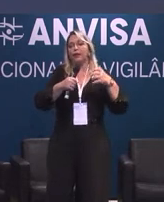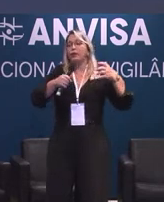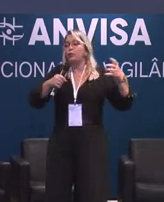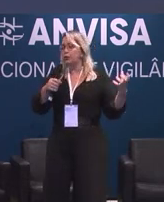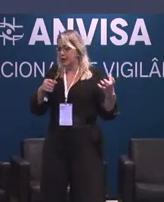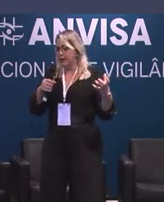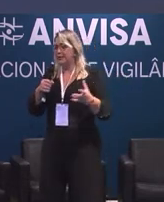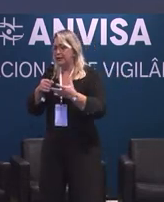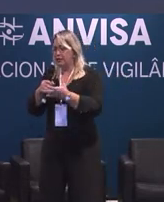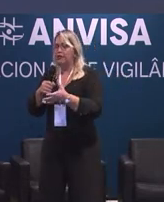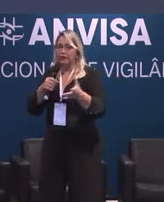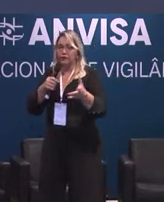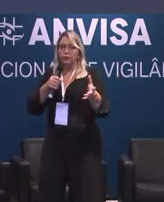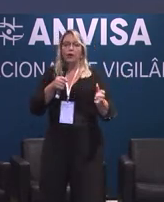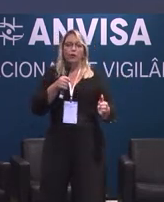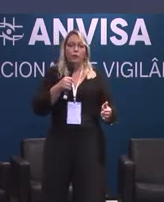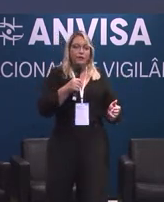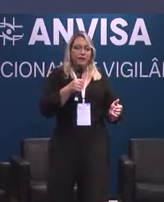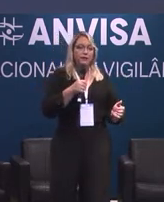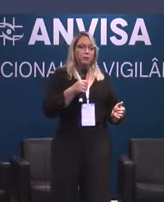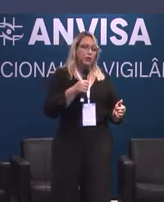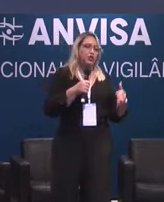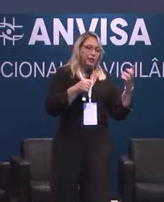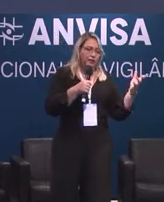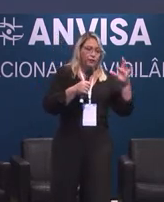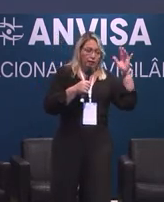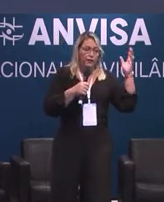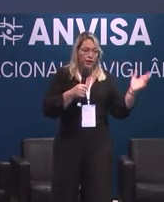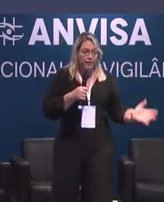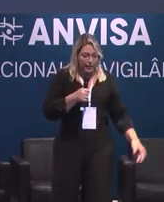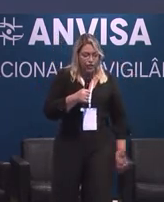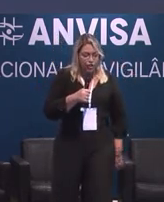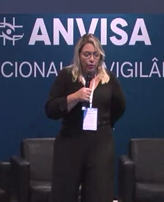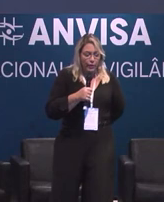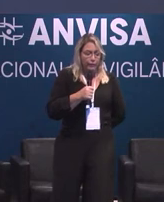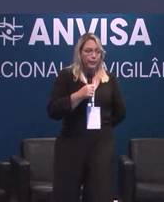em última análise é que, de fato, o processo administrativo deveria ser